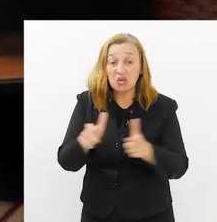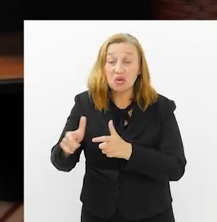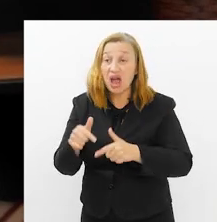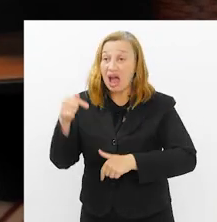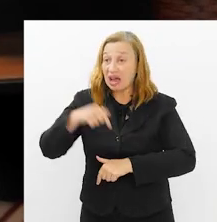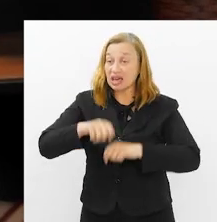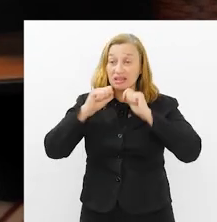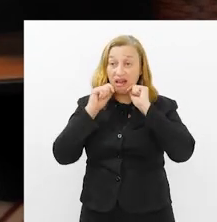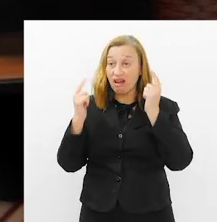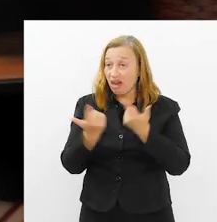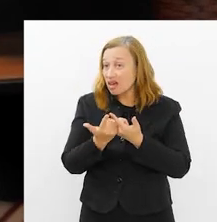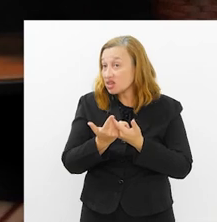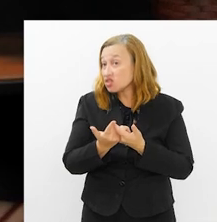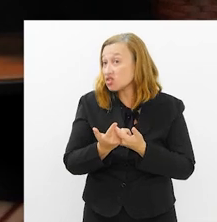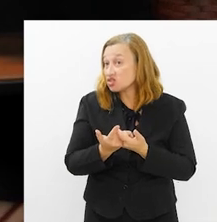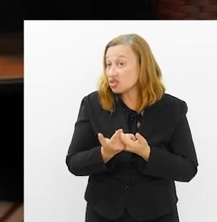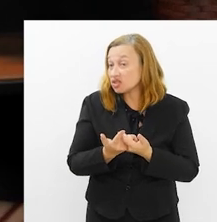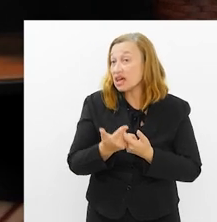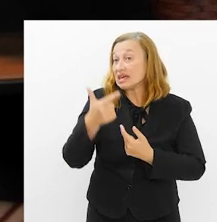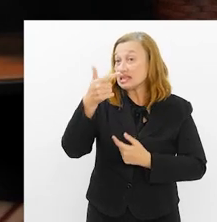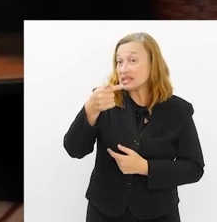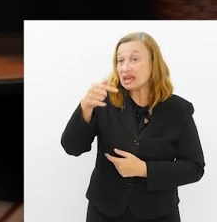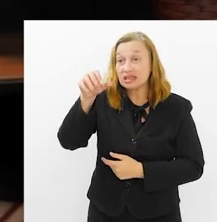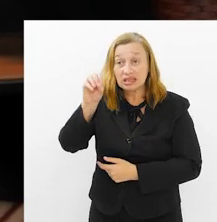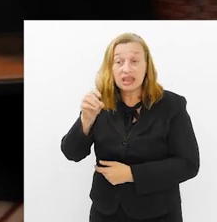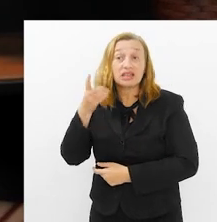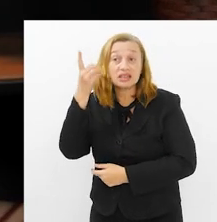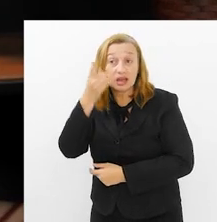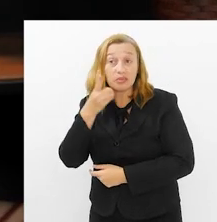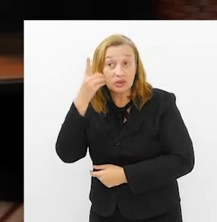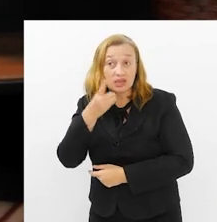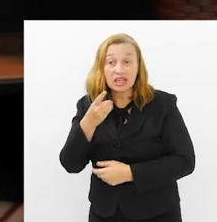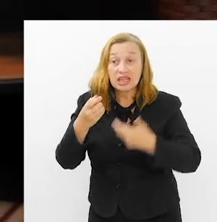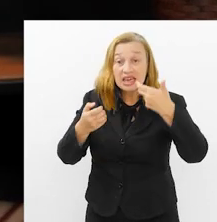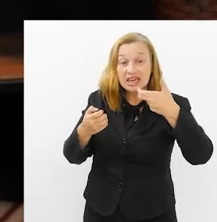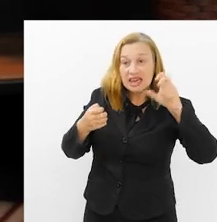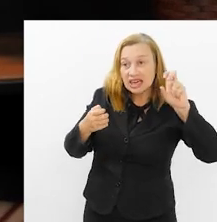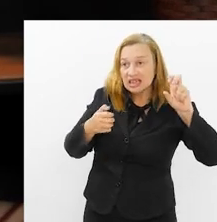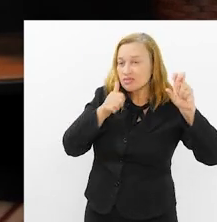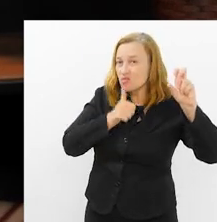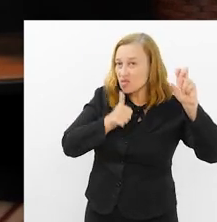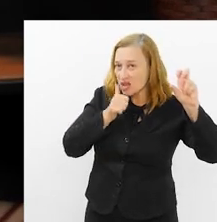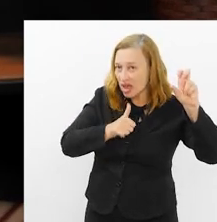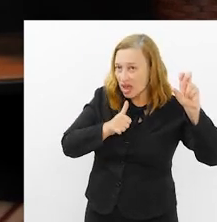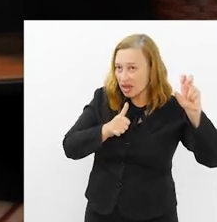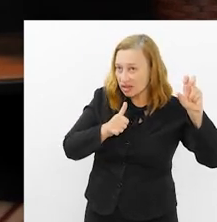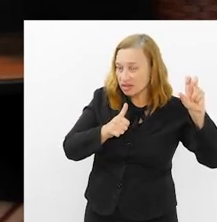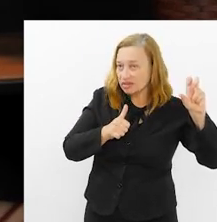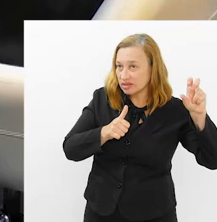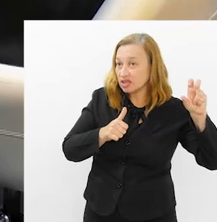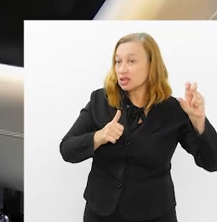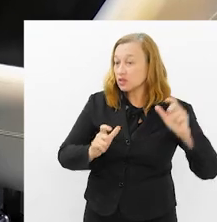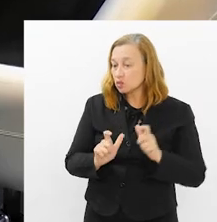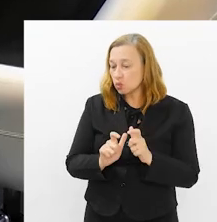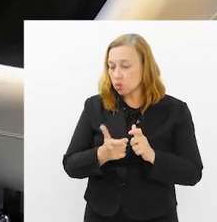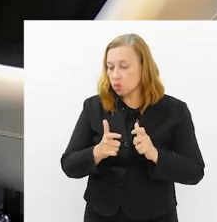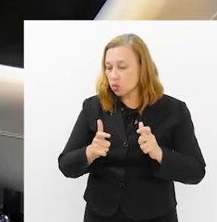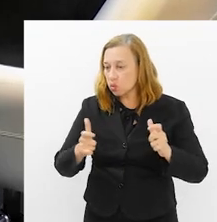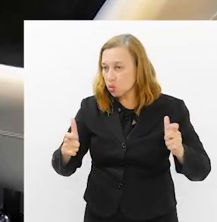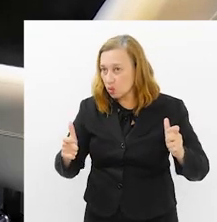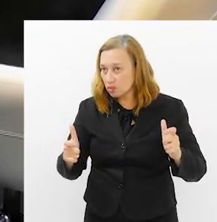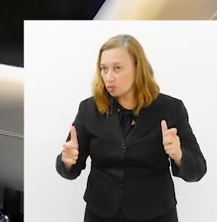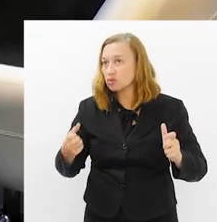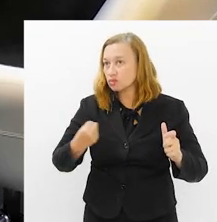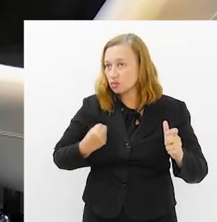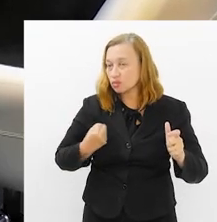onde ela quiser, aqui mesmo na Assembleia Legislativa do Estado do Rio de Janeiro, 70 deputados, 15 são mulheres, uma bancada feminina